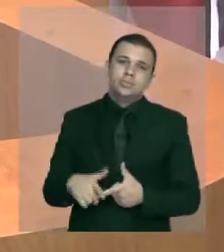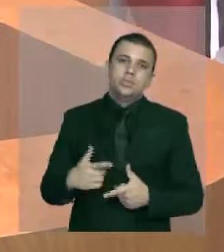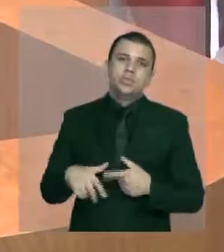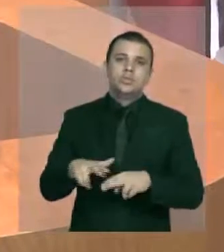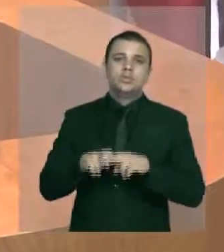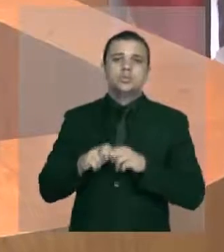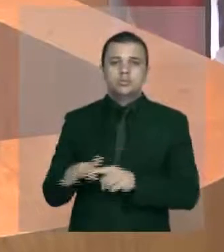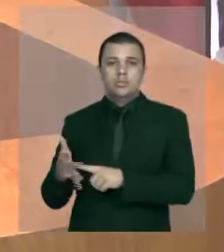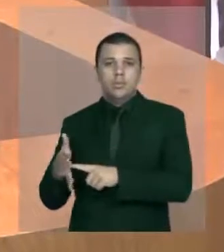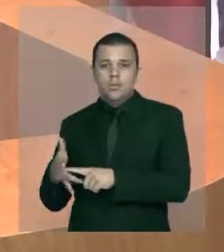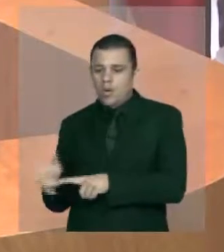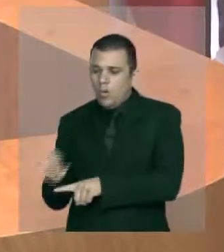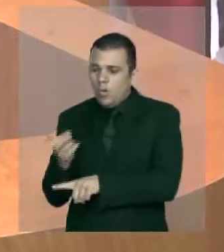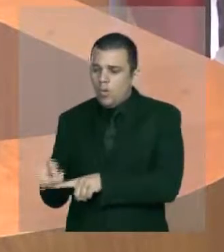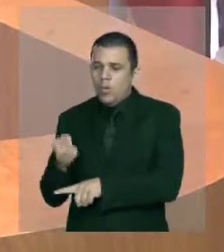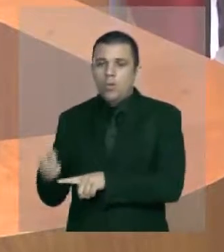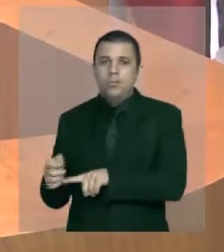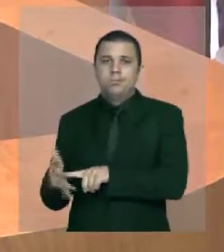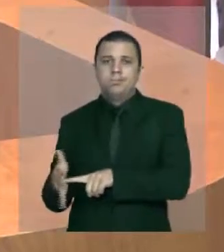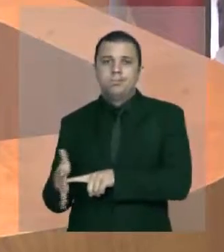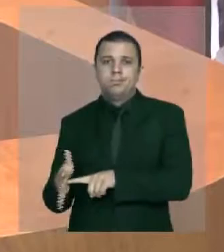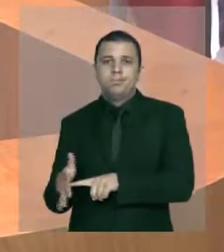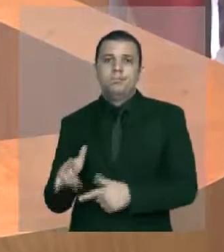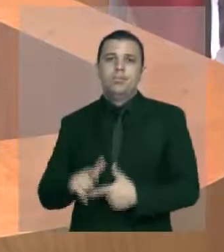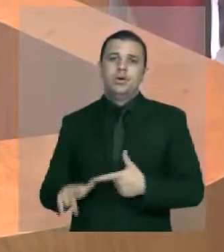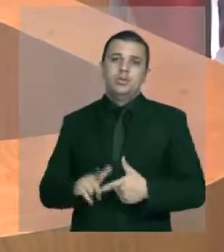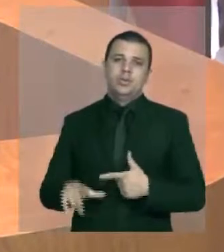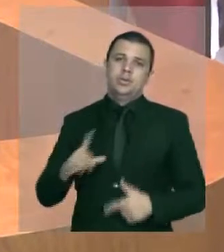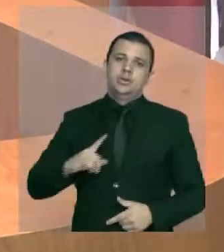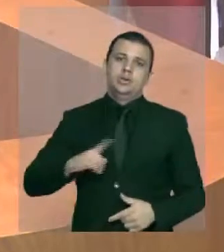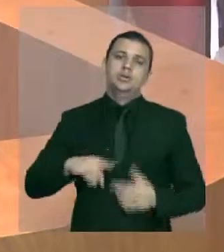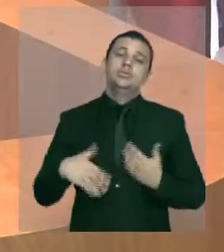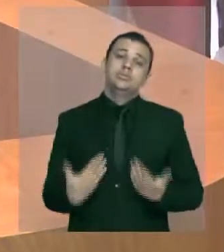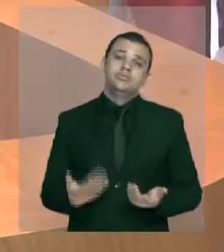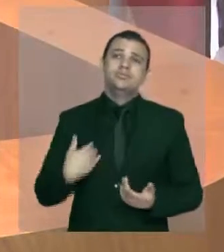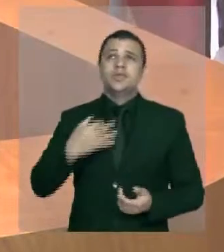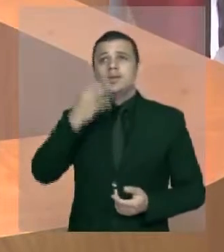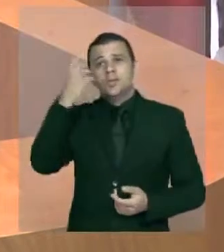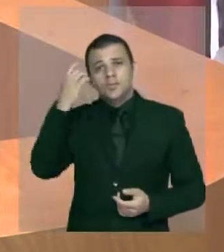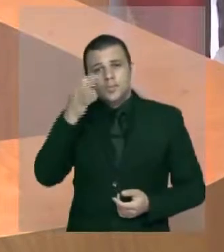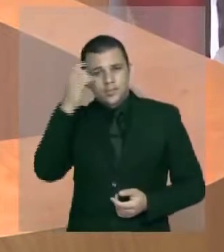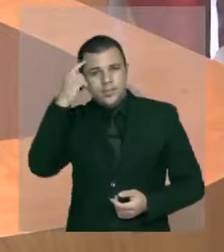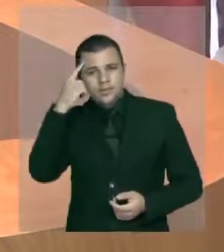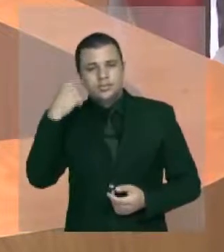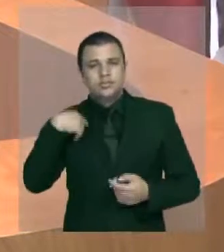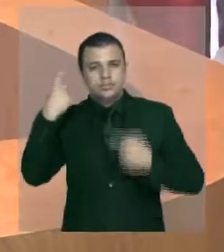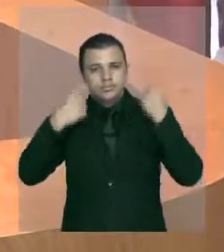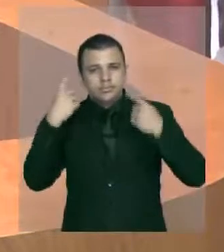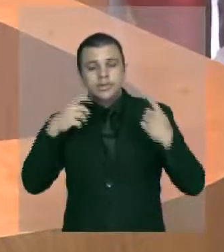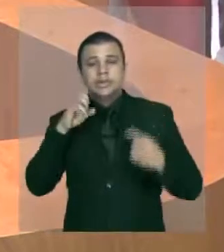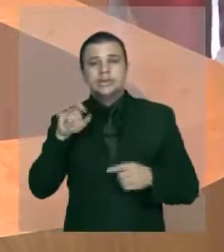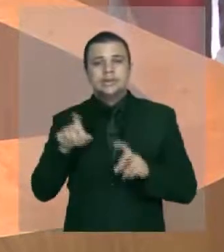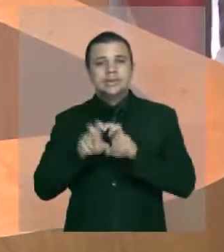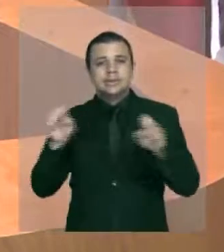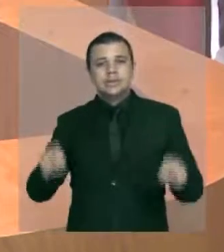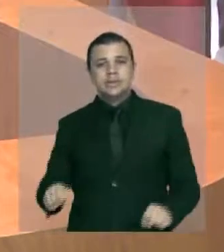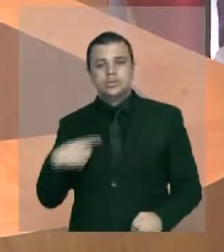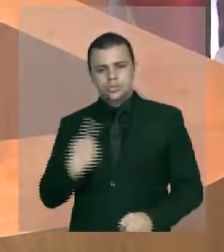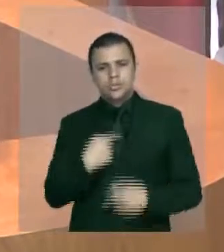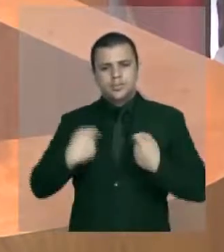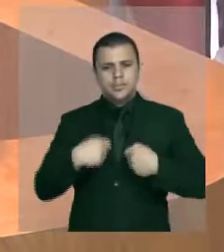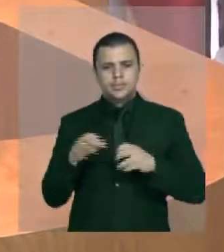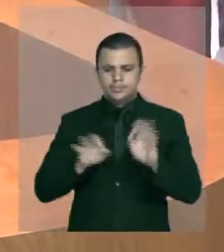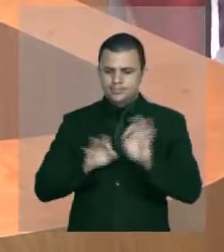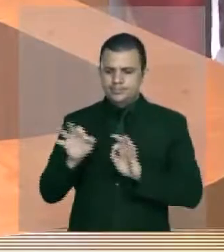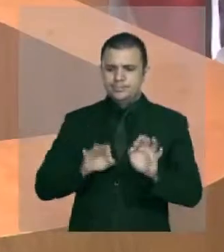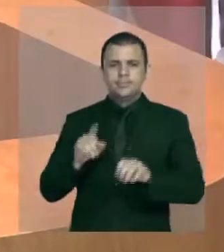essa captação. Eu tenho uma preocupação que esse sistema, se nós não tivermos, nesses próximos anos, uma boa quantidade